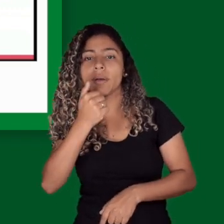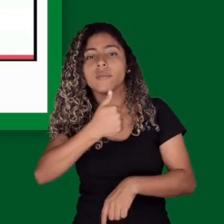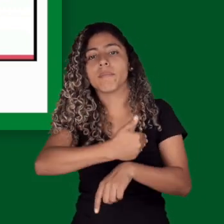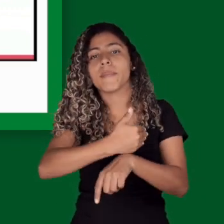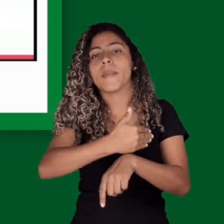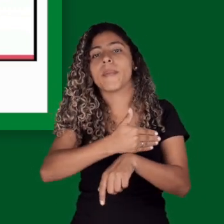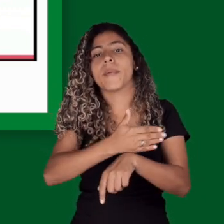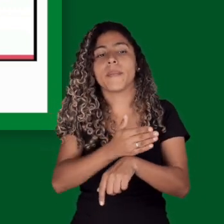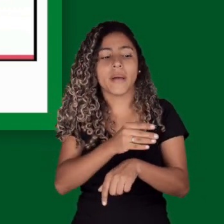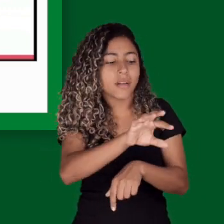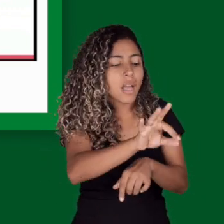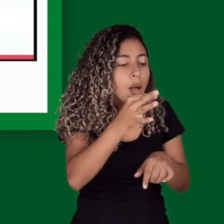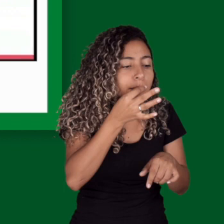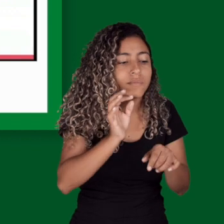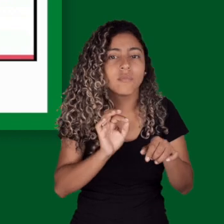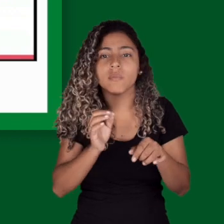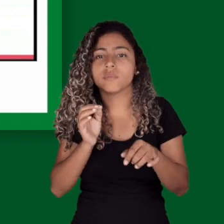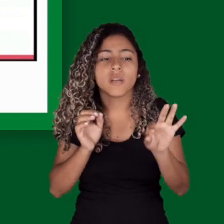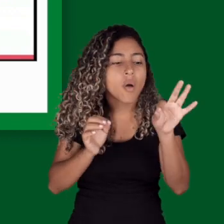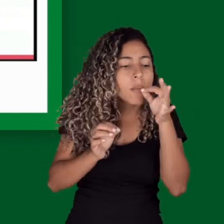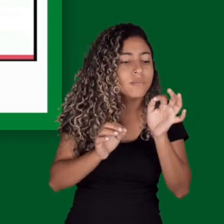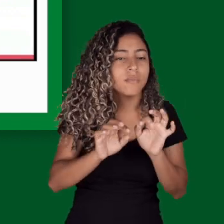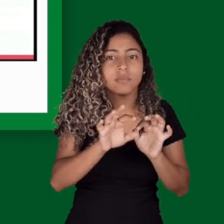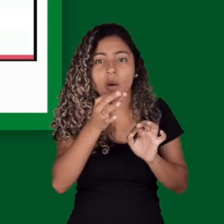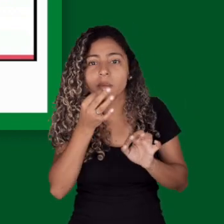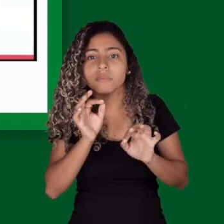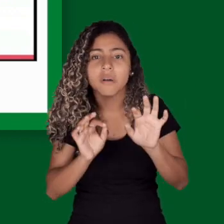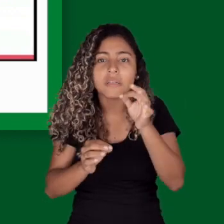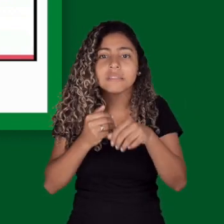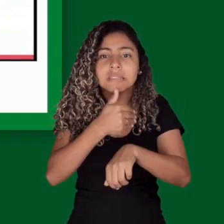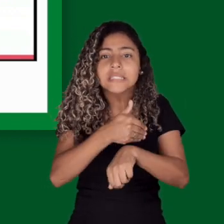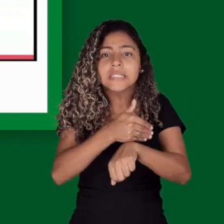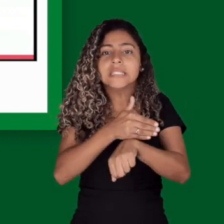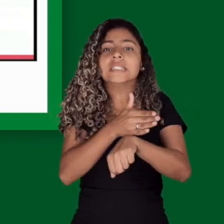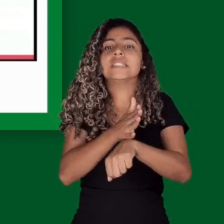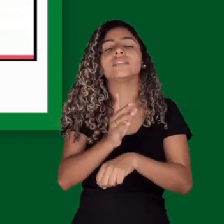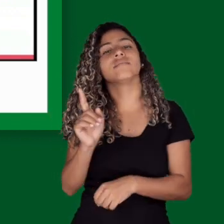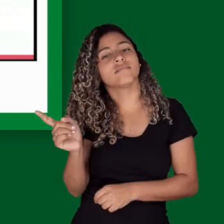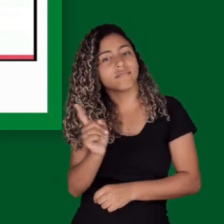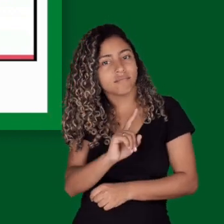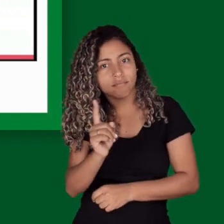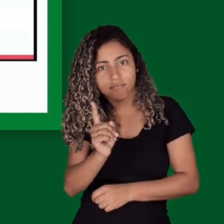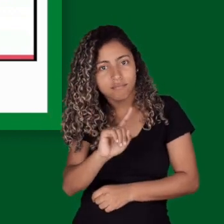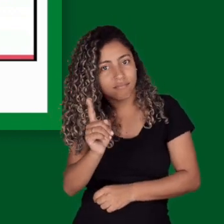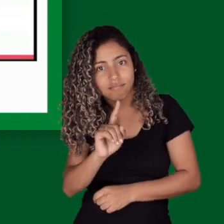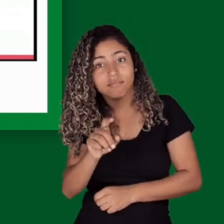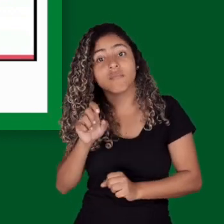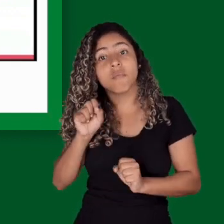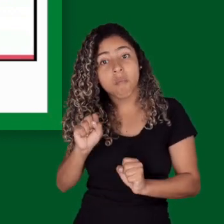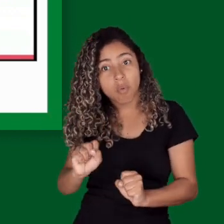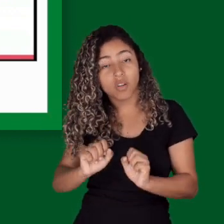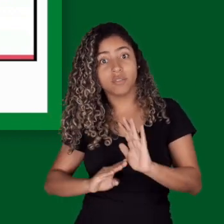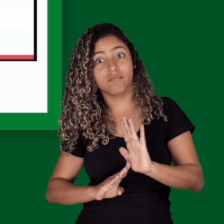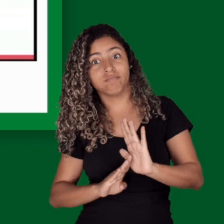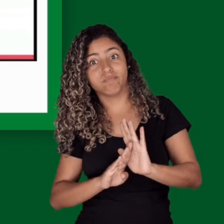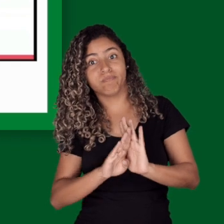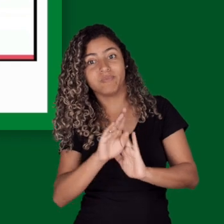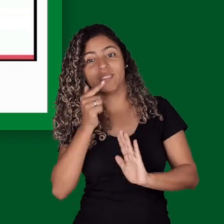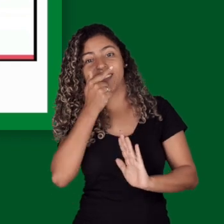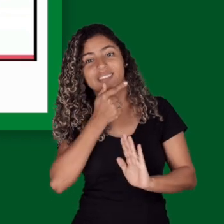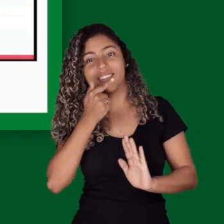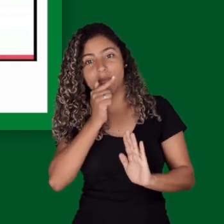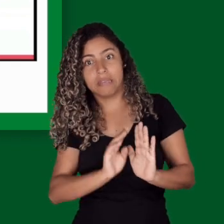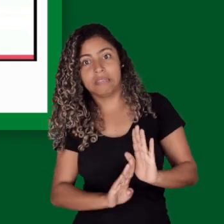várias refeições ao longo do dia, beliscando entre as refeições, porque isso pode favorecer também o aparecimento da